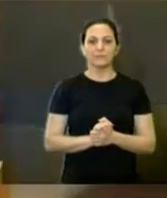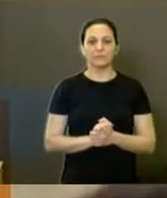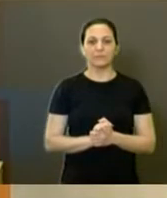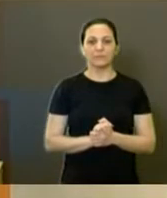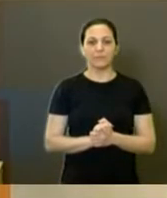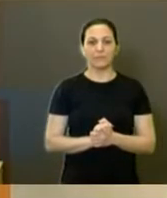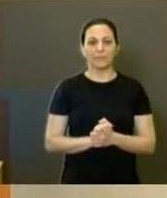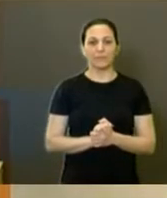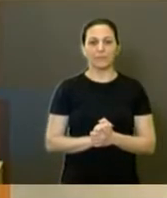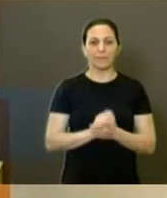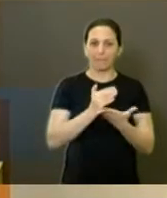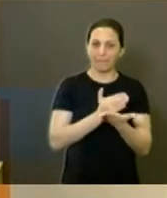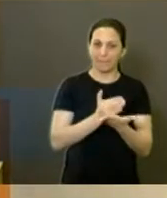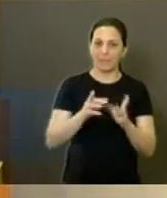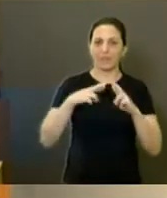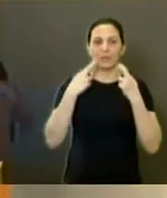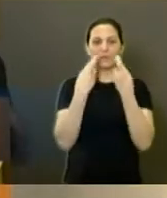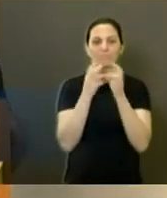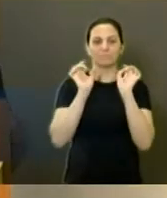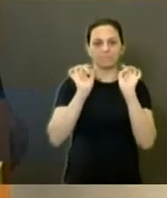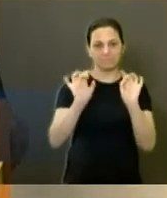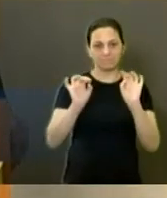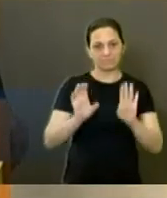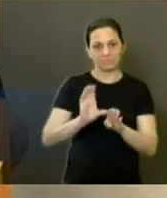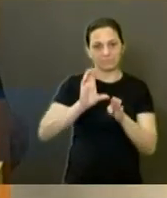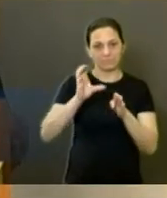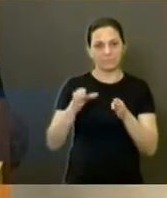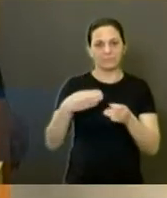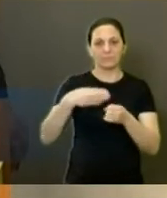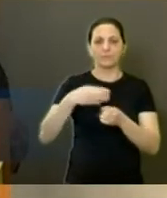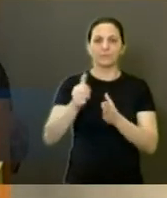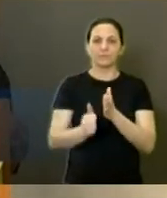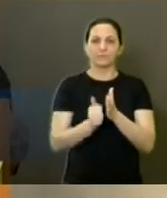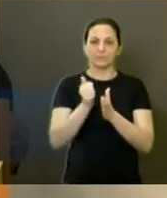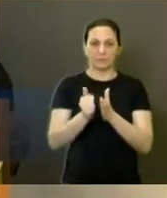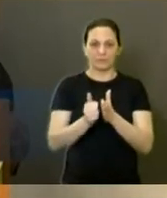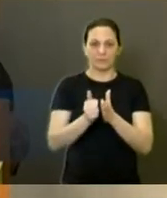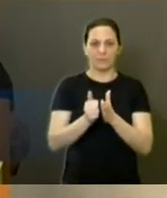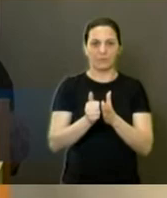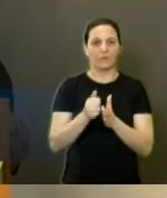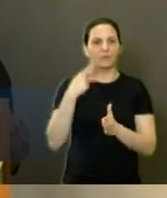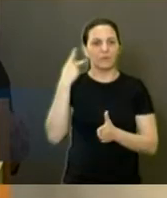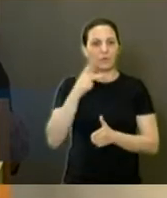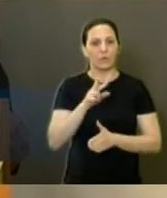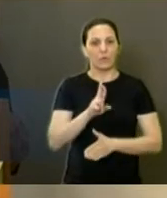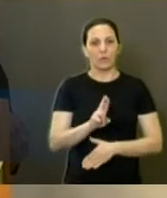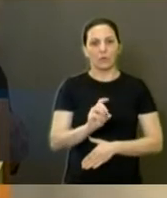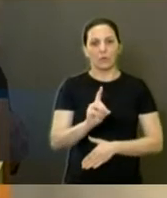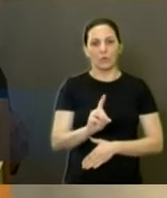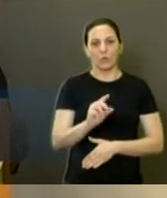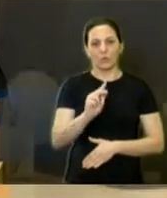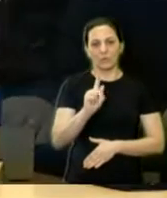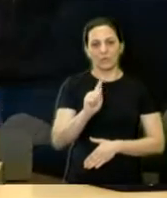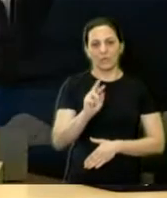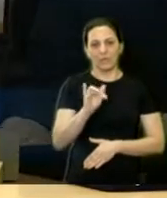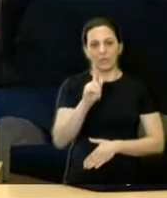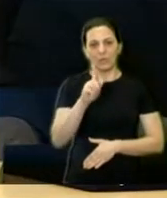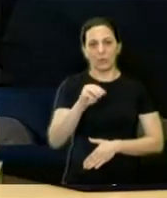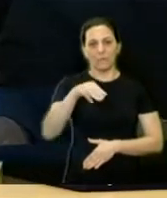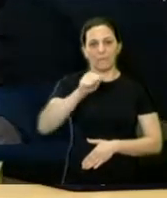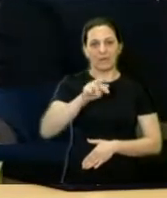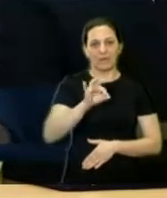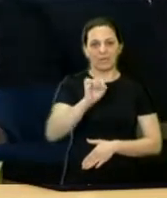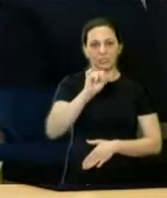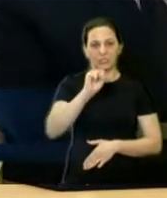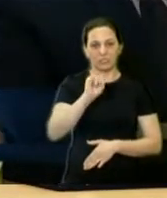Para a abertura desta sessão solene da Câmara Municipal de Araraquara, com a palavra, vereador Rodrigo Martins. Bom, boa